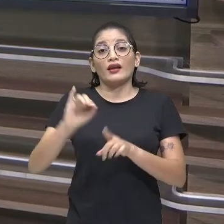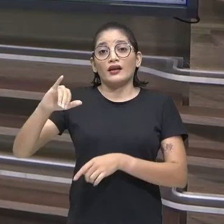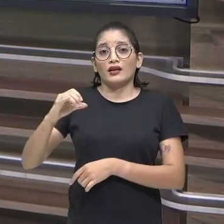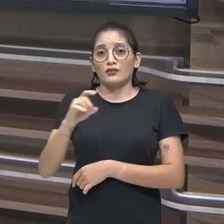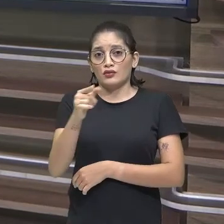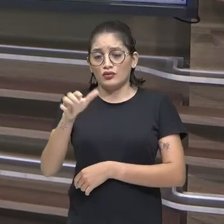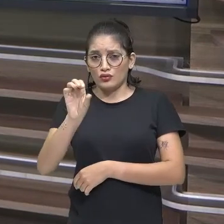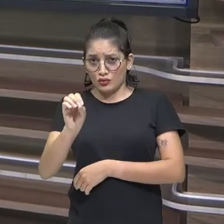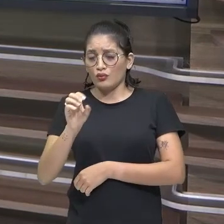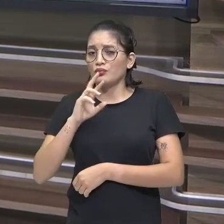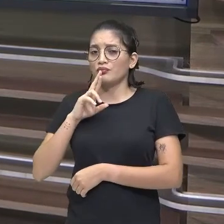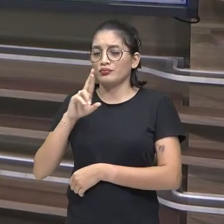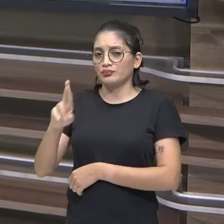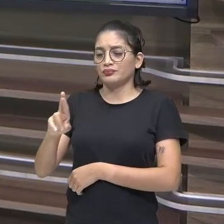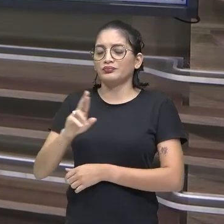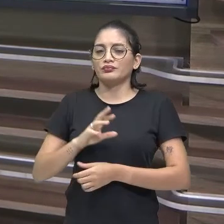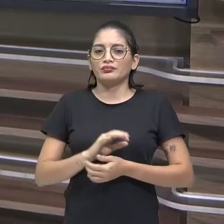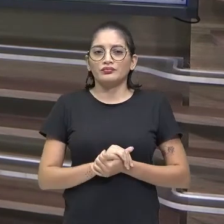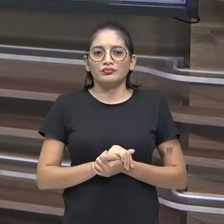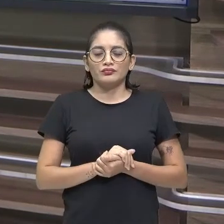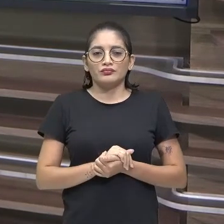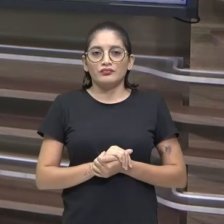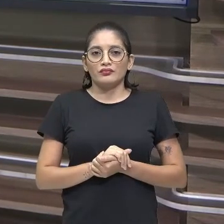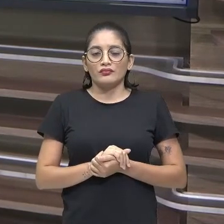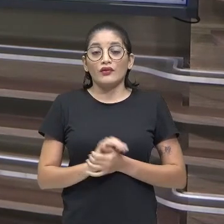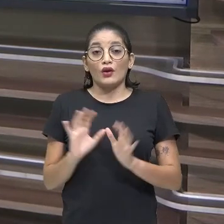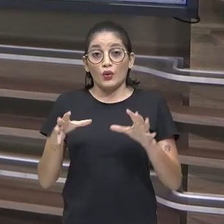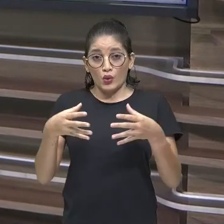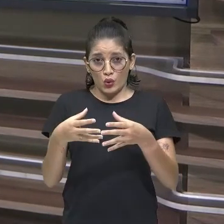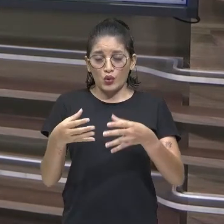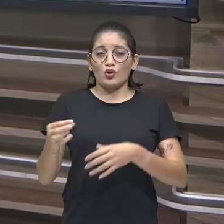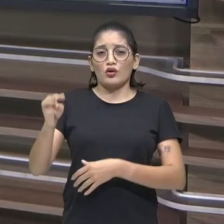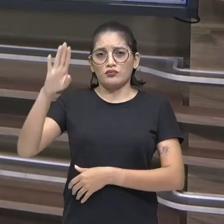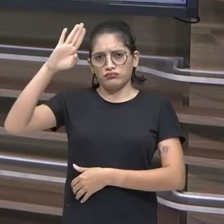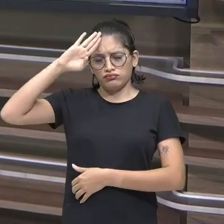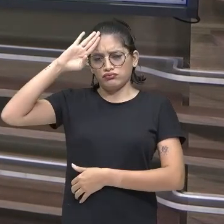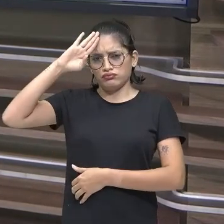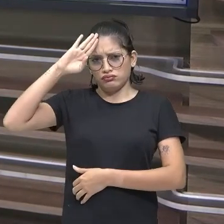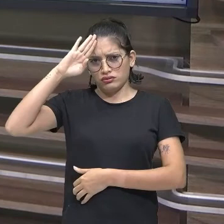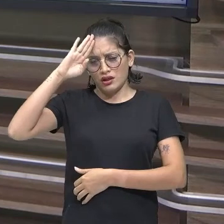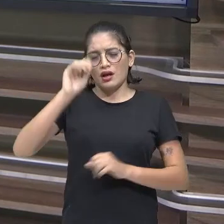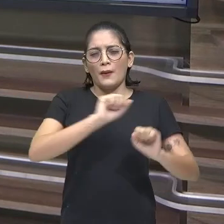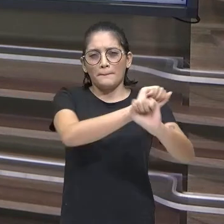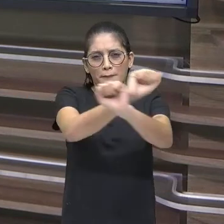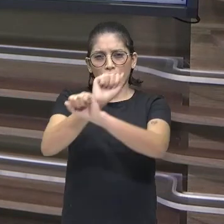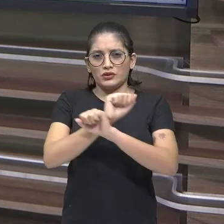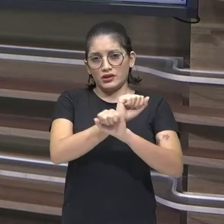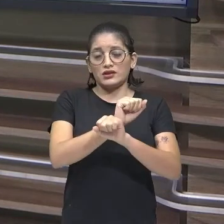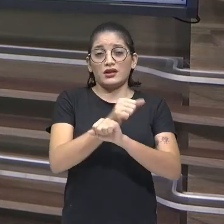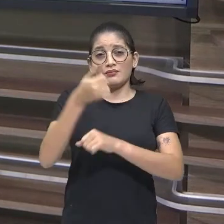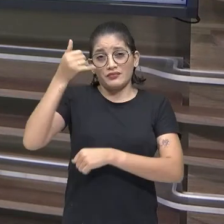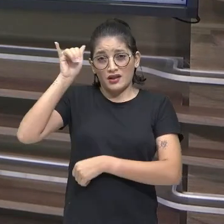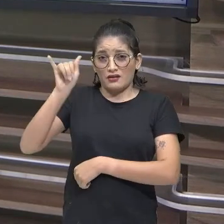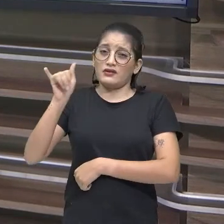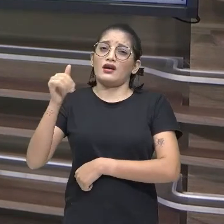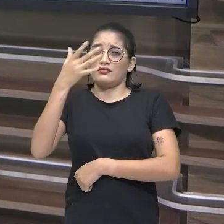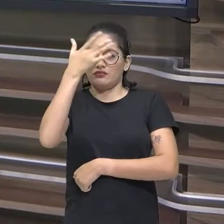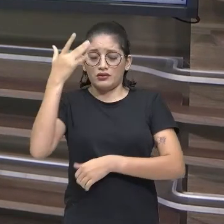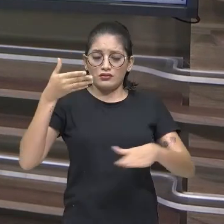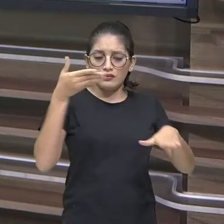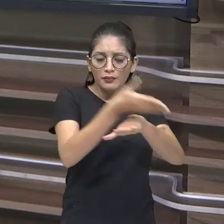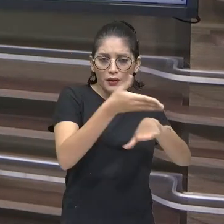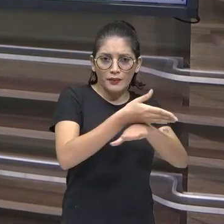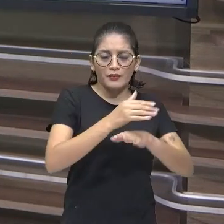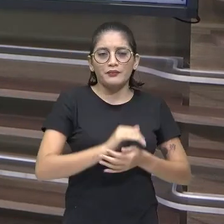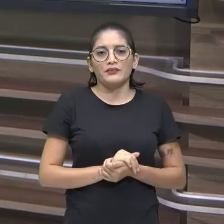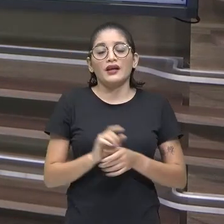Batista respondendo que os soldados tinham a obrigação de proteger contra invasores. A Isabela, que nos